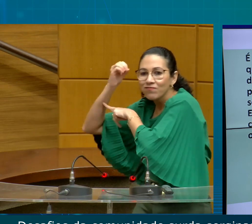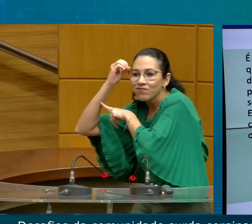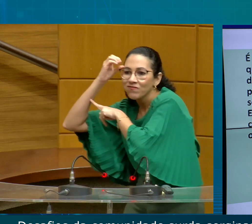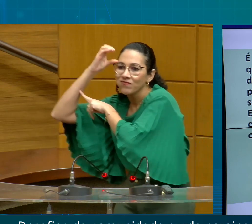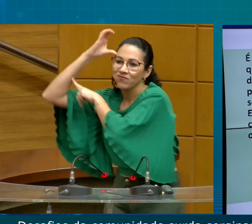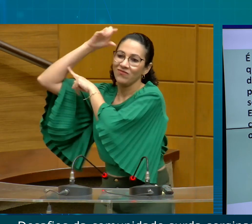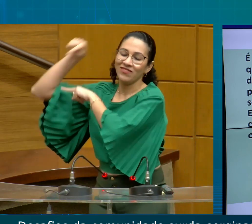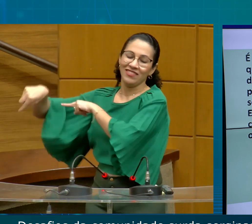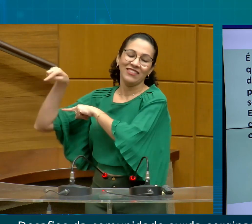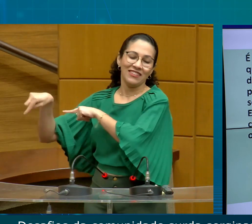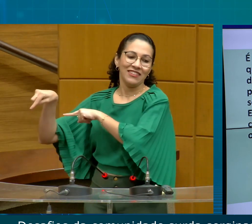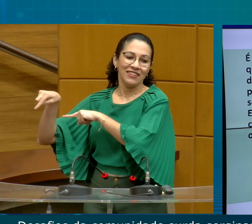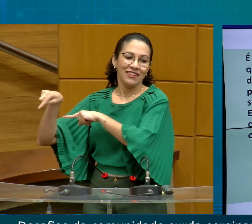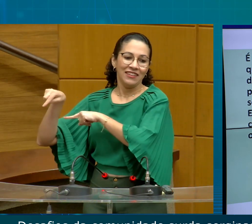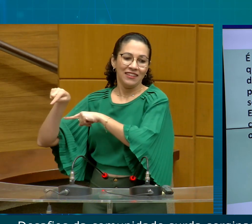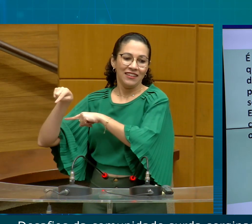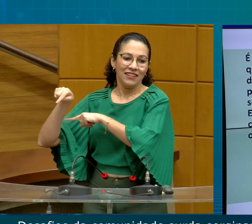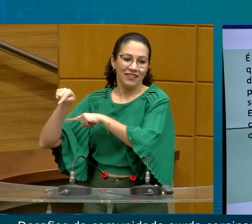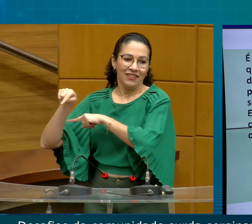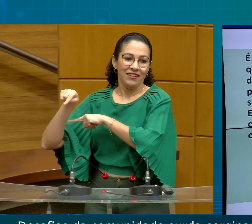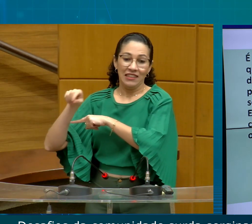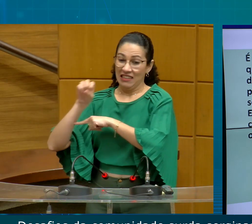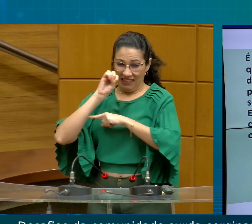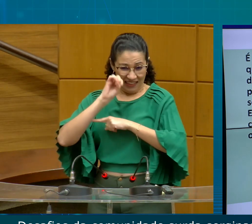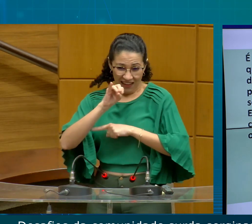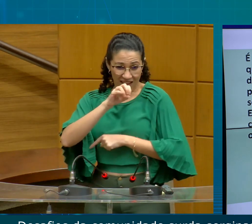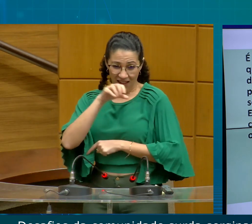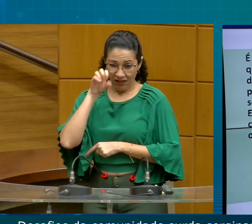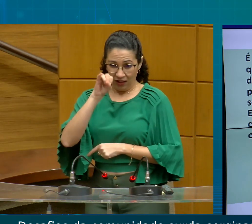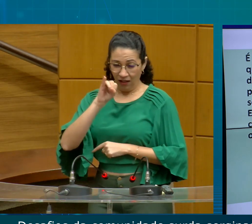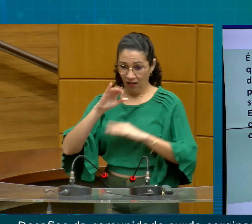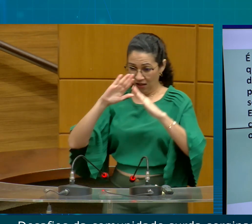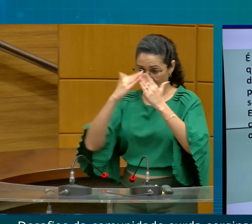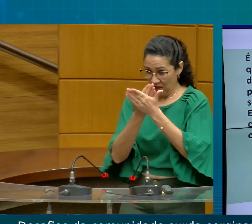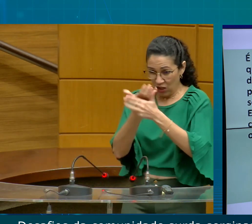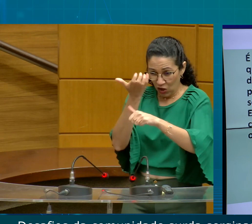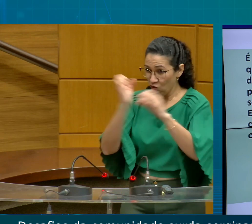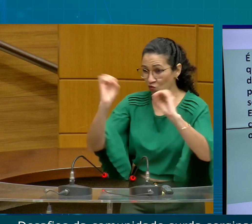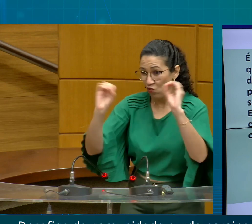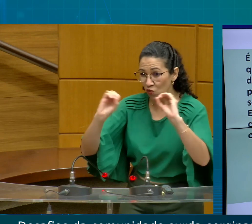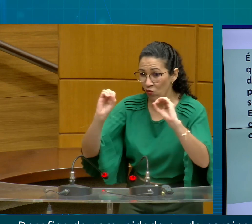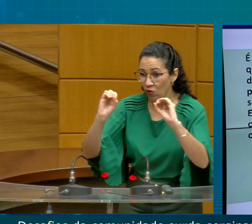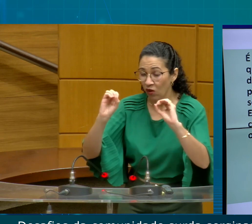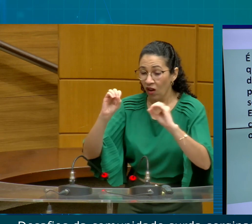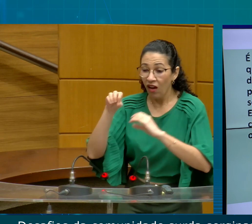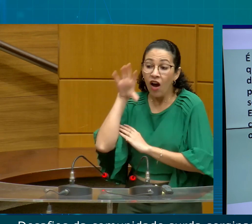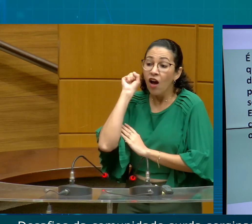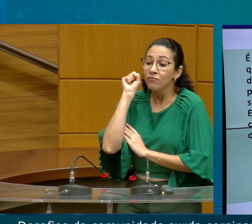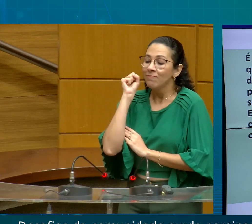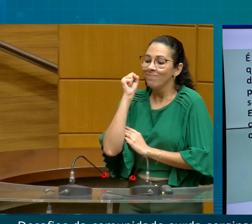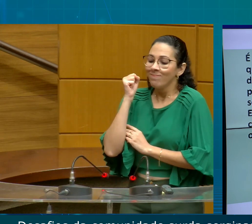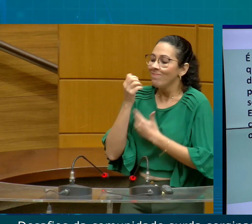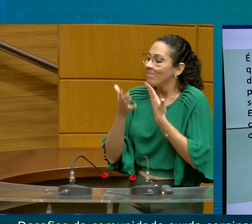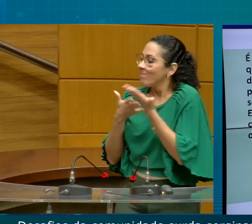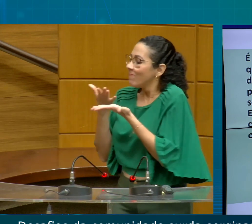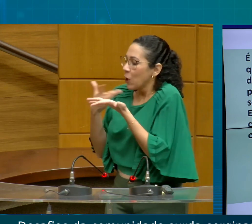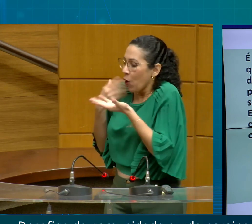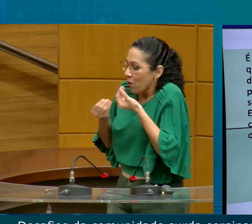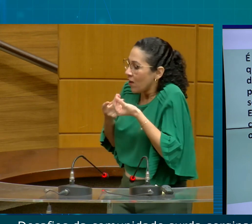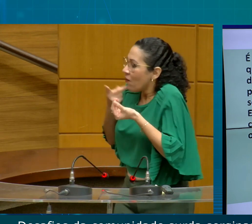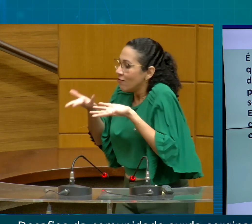comunicação, uma troca, né, entre esses alunos e uma ampliação do conhecimento. Porque se na escola isso nunca foi uma